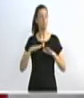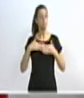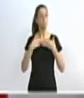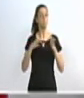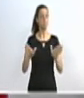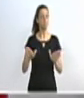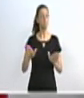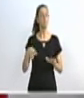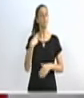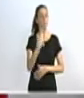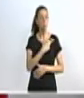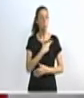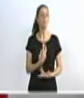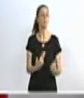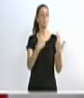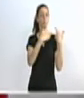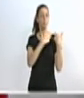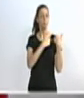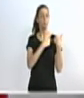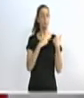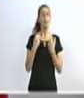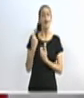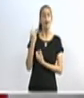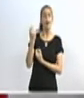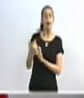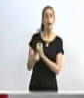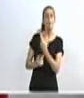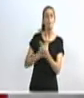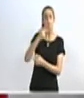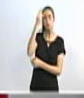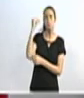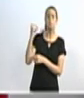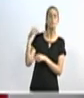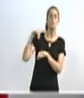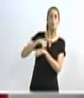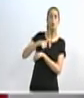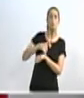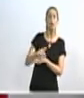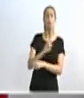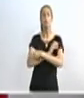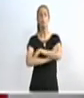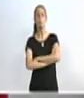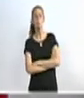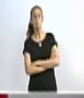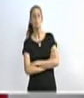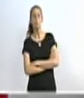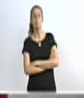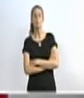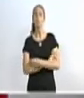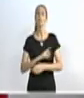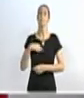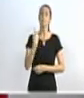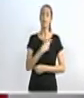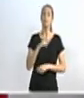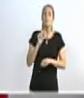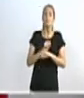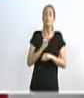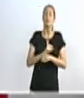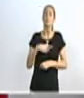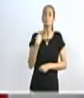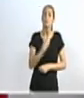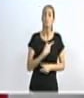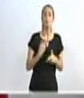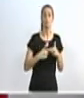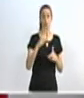aqui nossa parte, enquanto muitos estão de braços cruzados, mas estão esperando que nós resolvamos